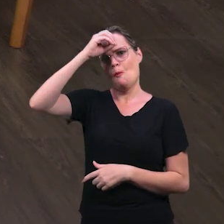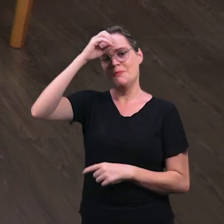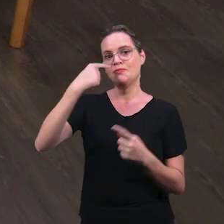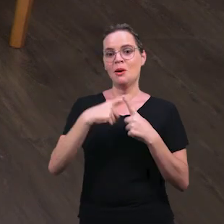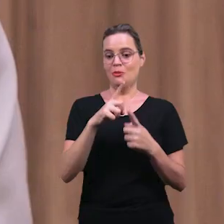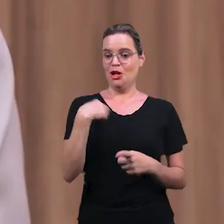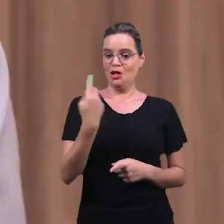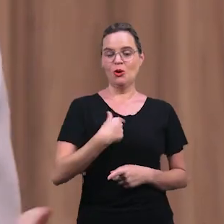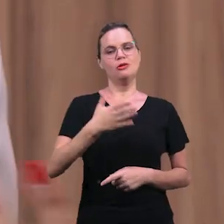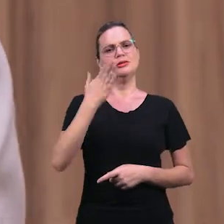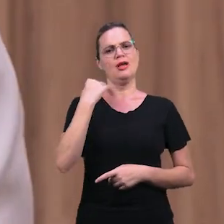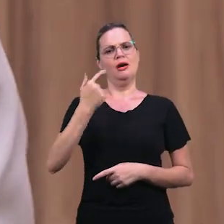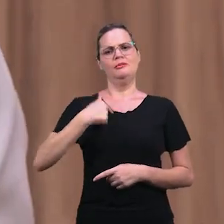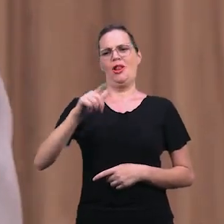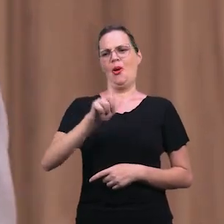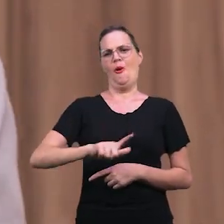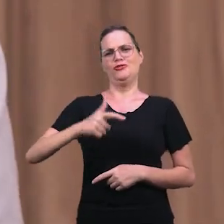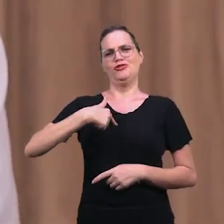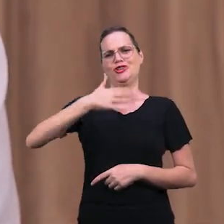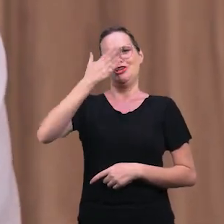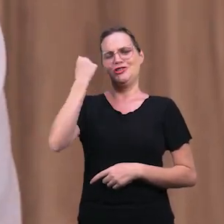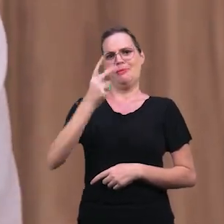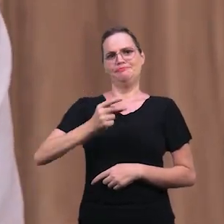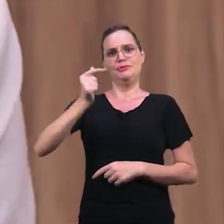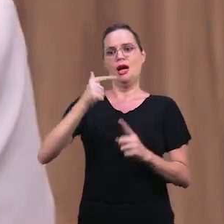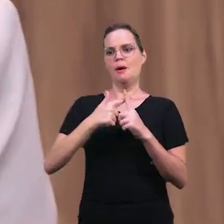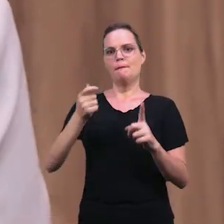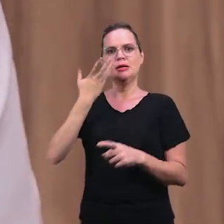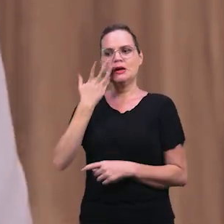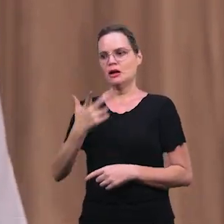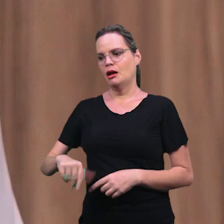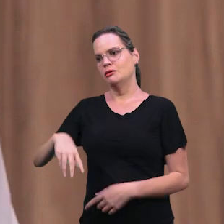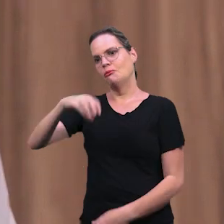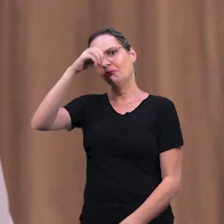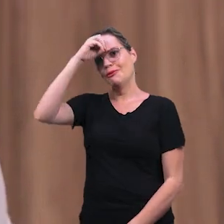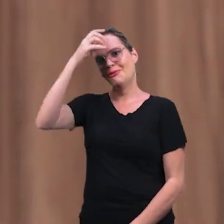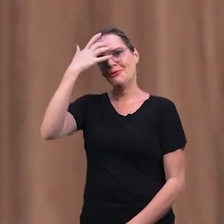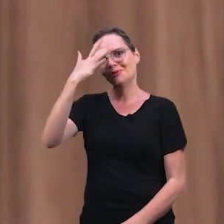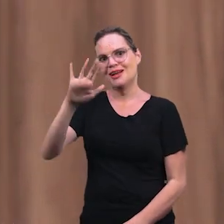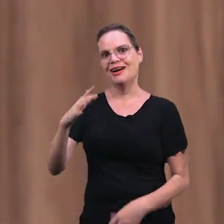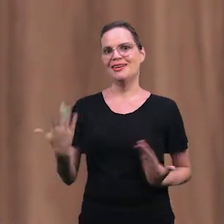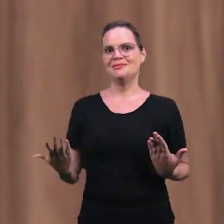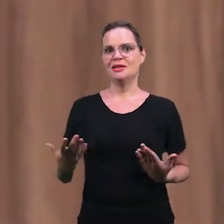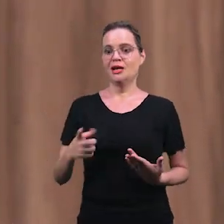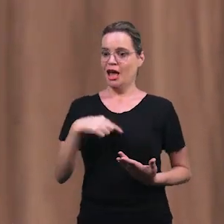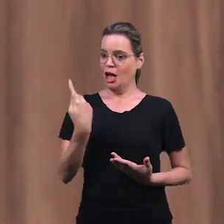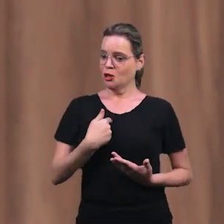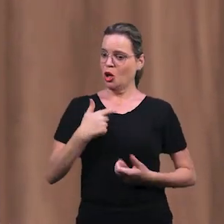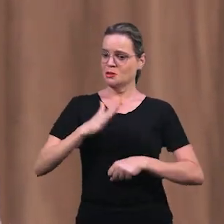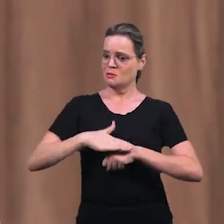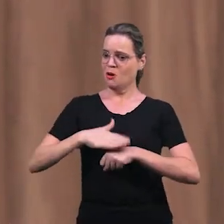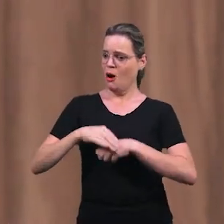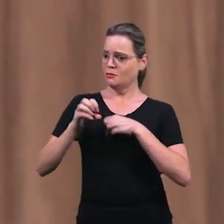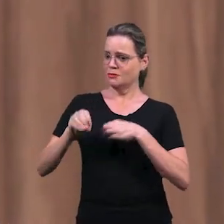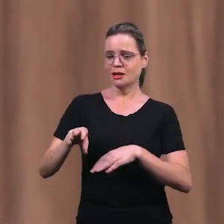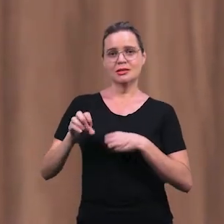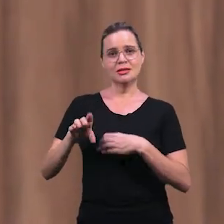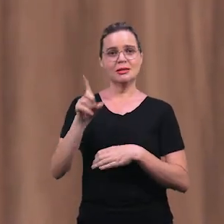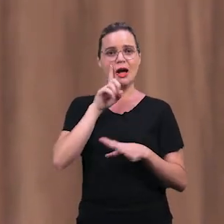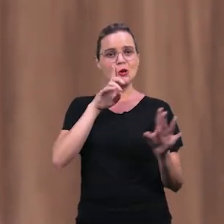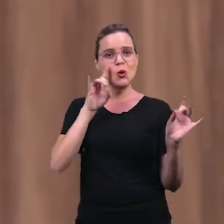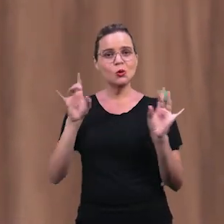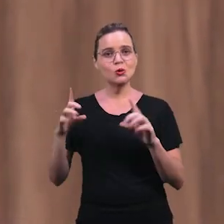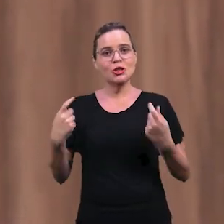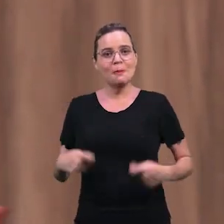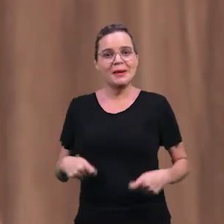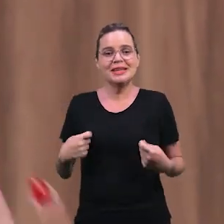parece óbvio para nós, não é tão óbvio para as crianças. Então essa mediação, como a Mônica falou, que não é terceirizada. E a gente, no dia a dia, é muito